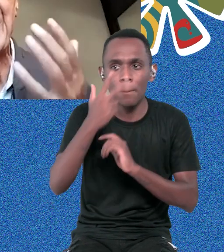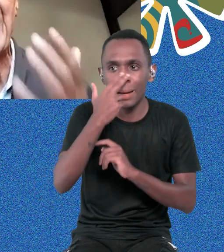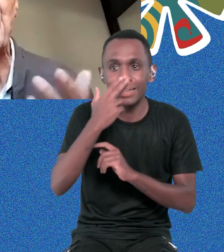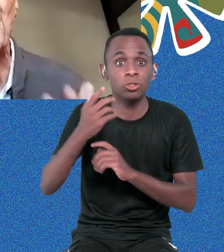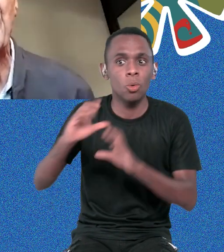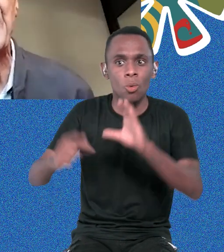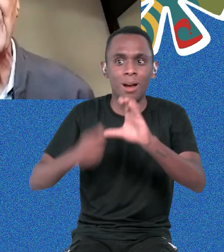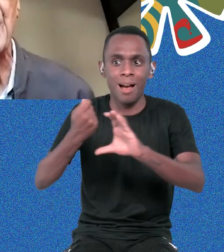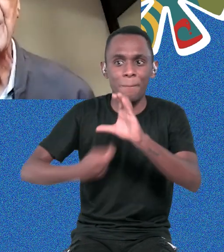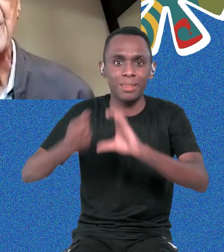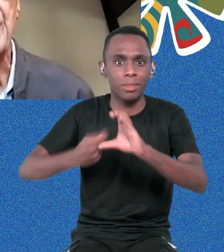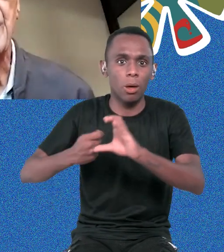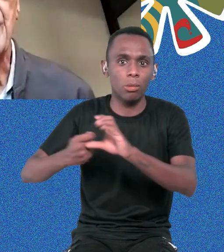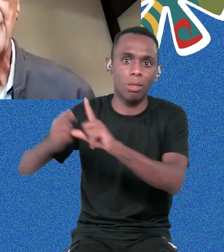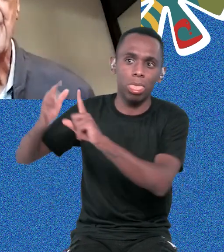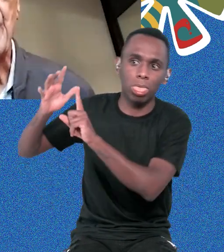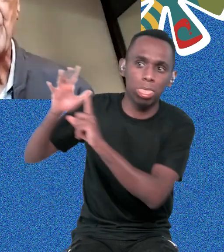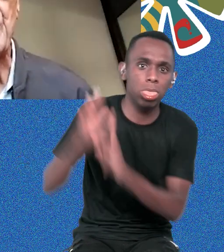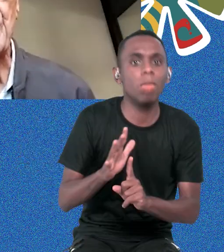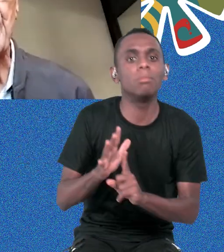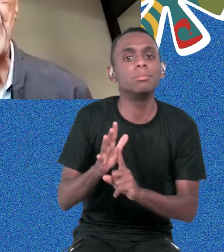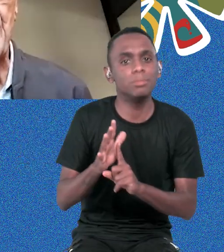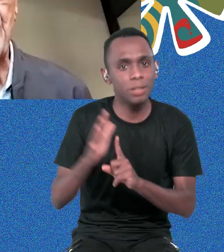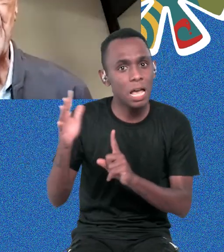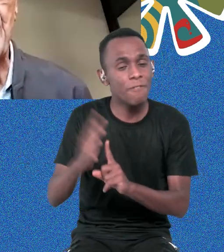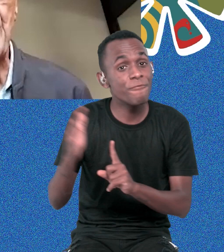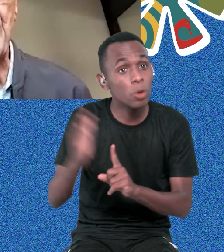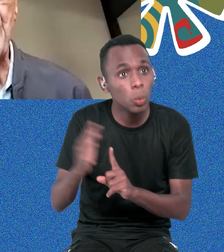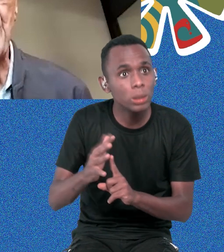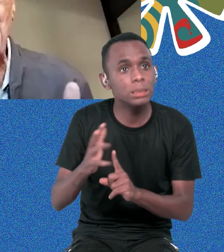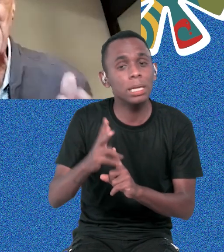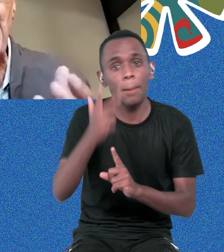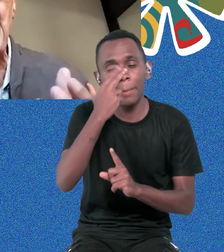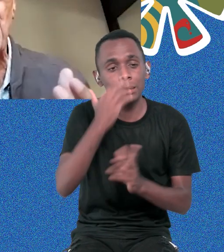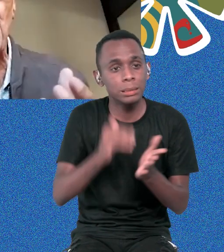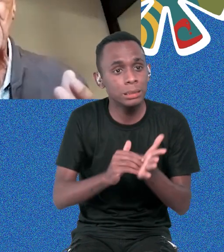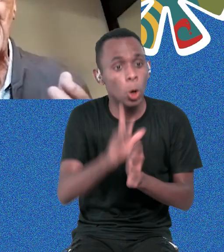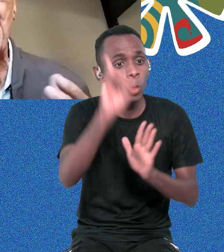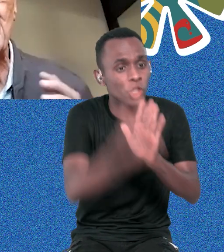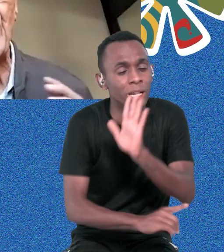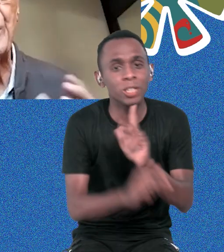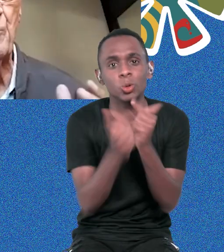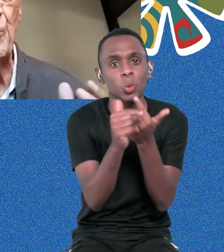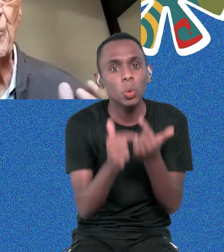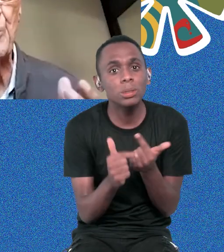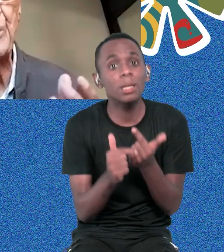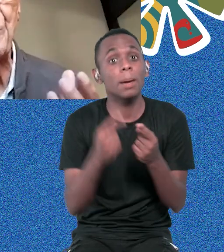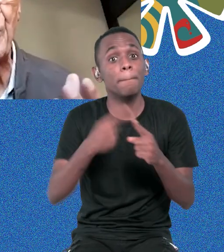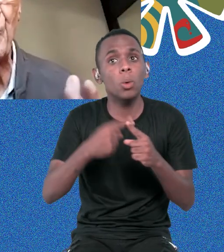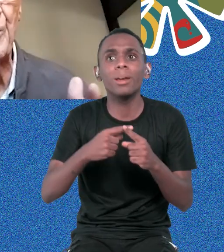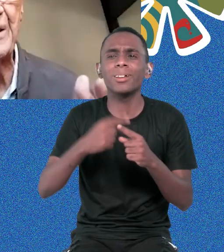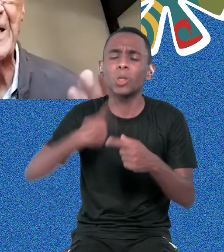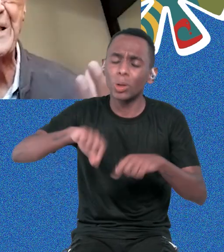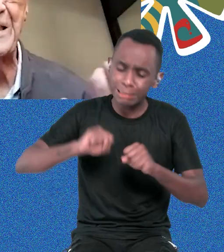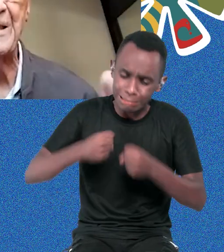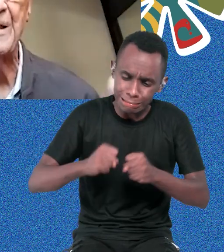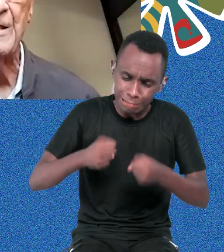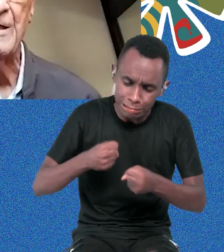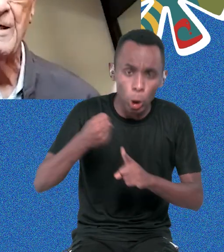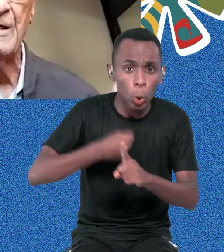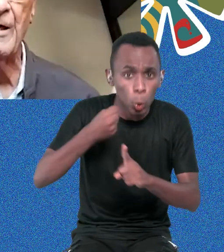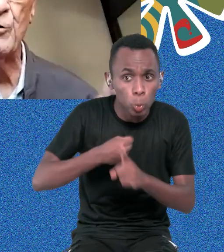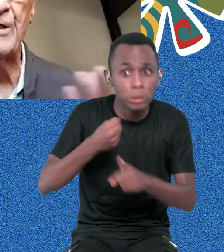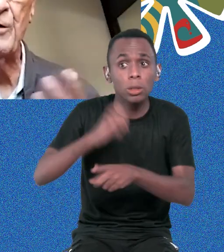Estado de Mercado e do Capital. Quando veníamos lutando o Estado de Direitos, veníamos lutando porque o Estado